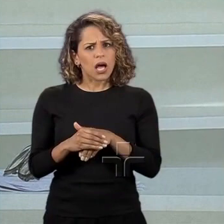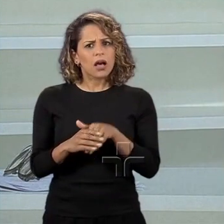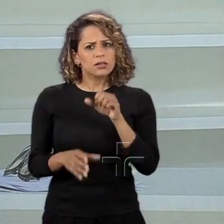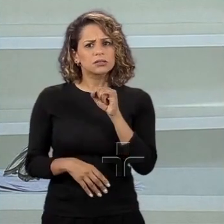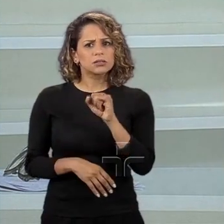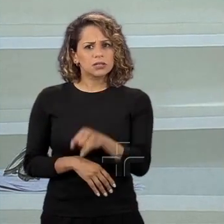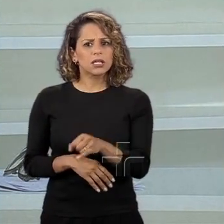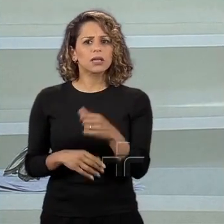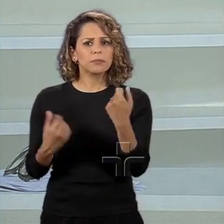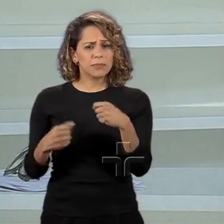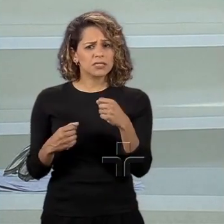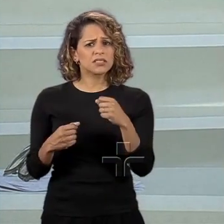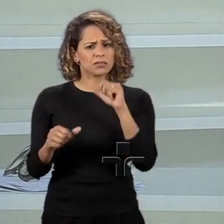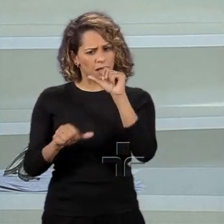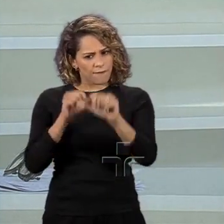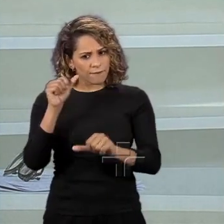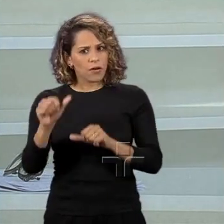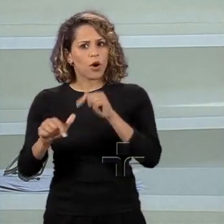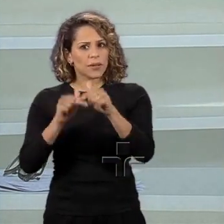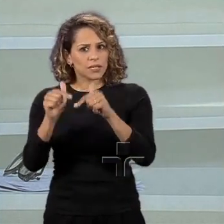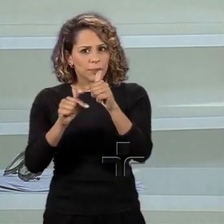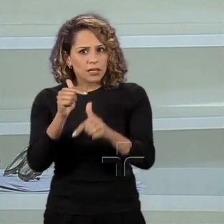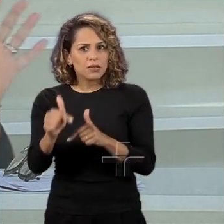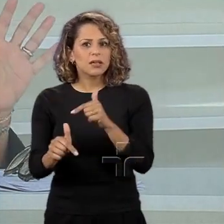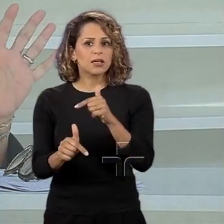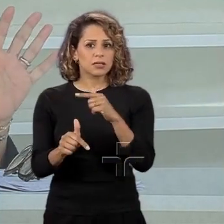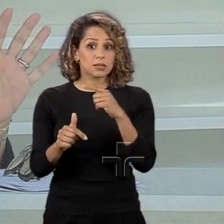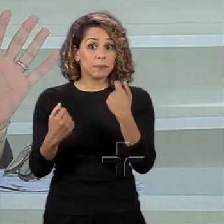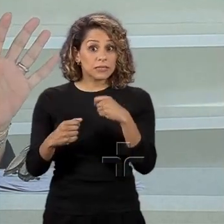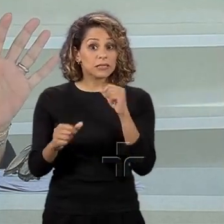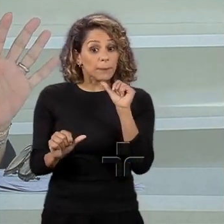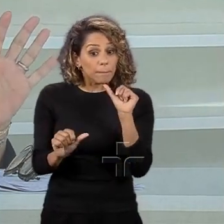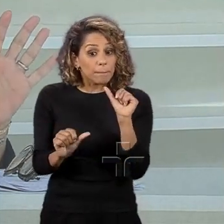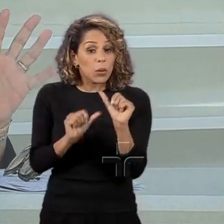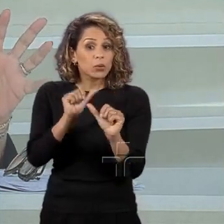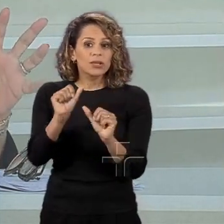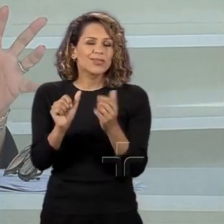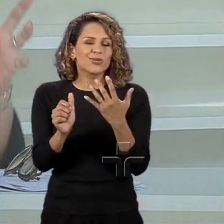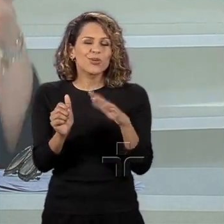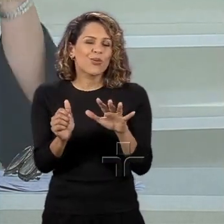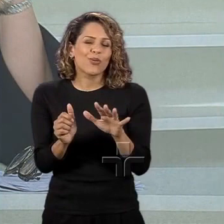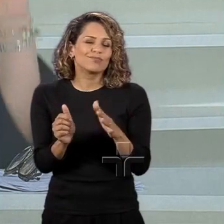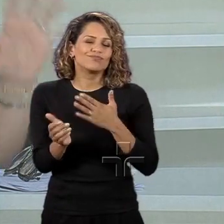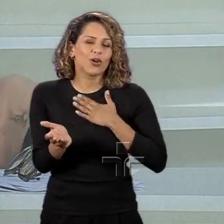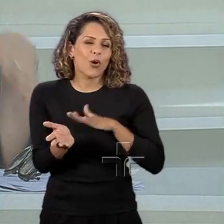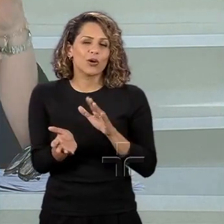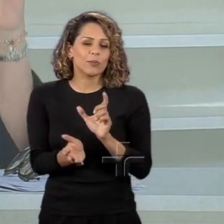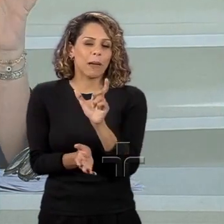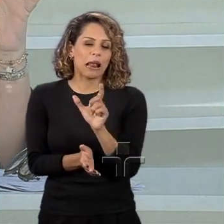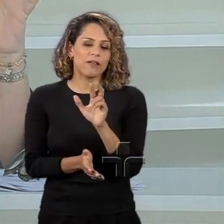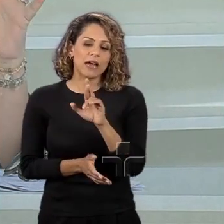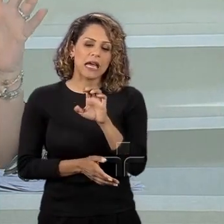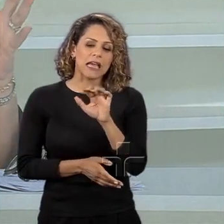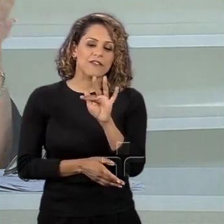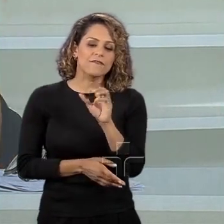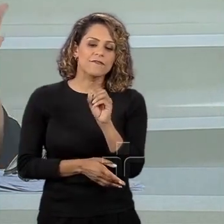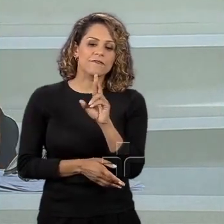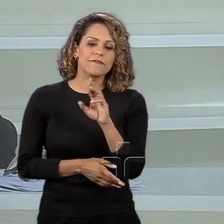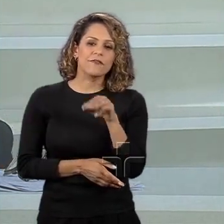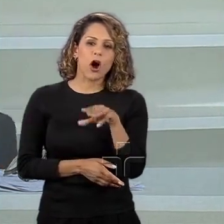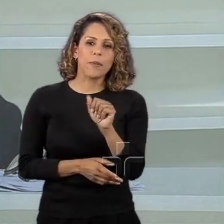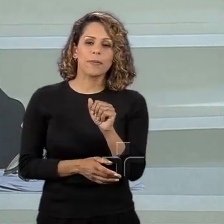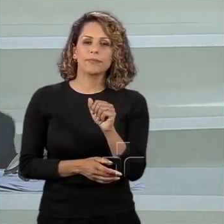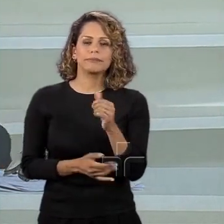uma reforma necessária, uma modernização. Eu até não gosto da palavra reforma, porque fica parecendo que vai colocar tudo no chão e levantar de novo.